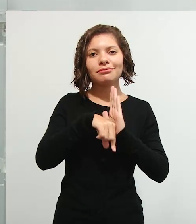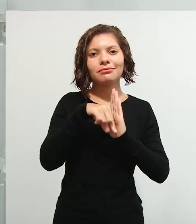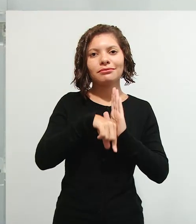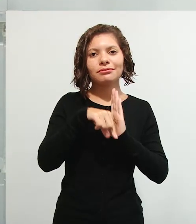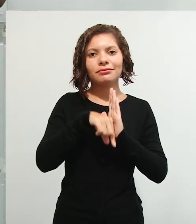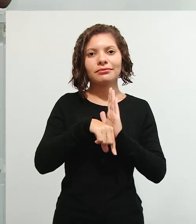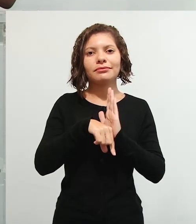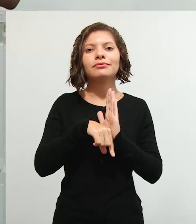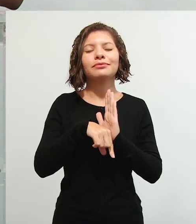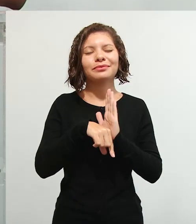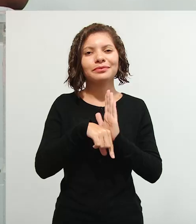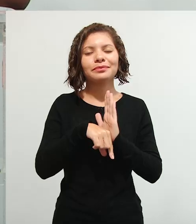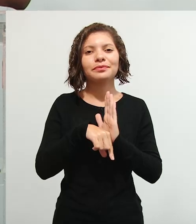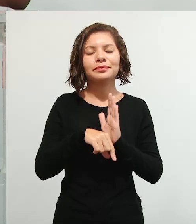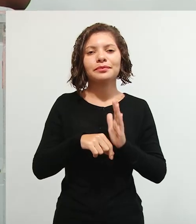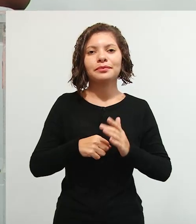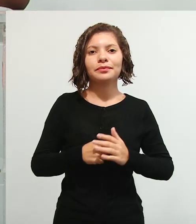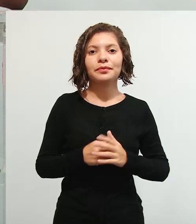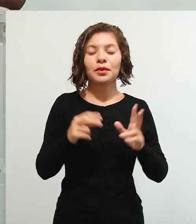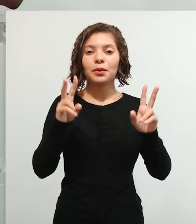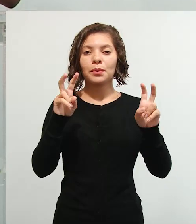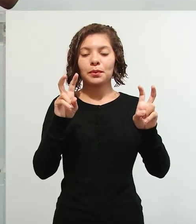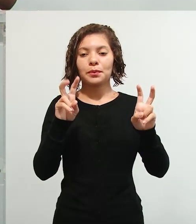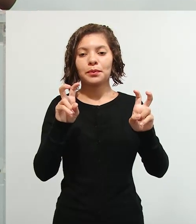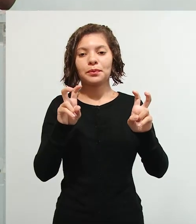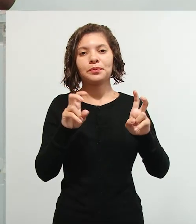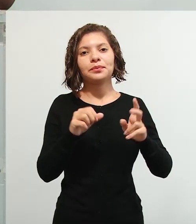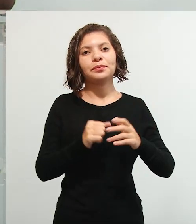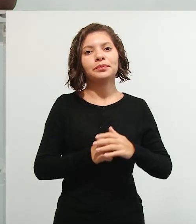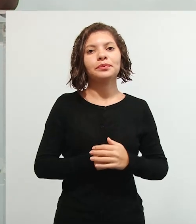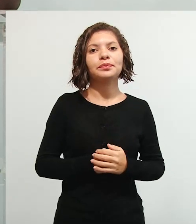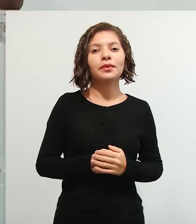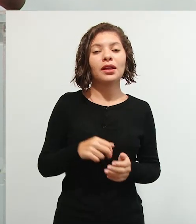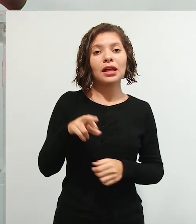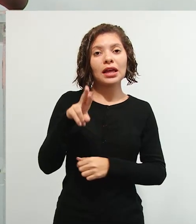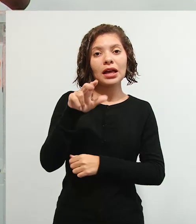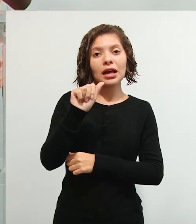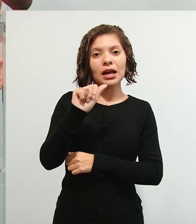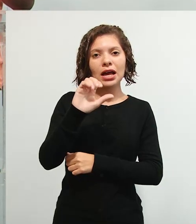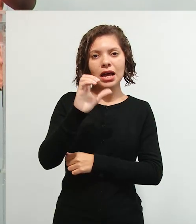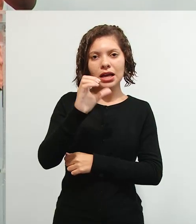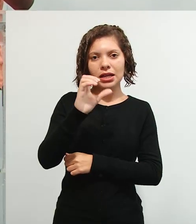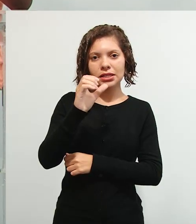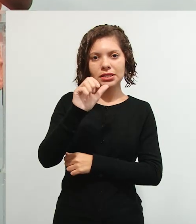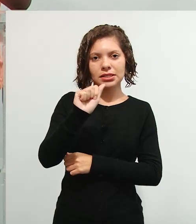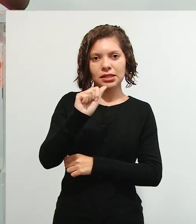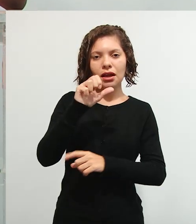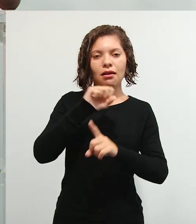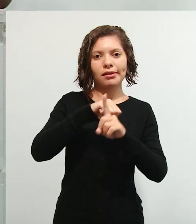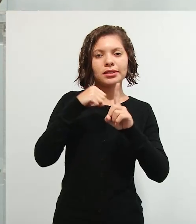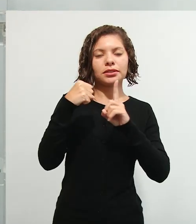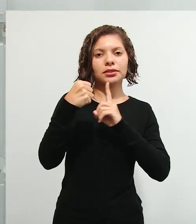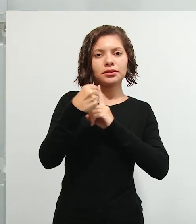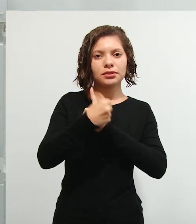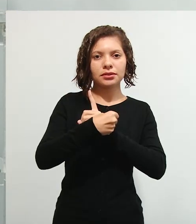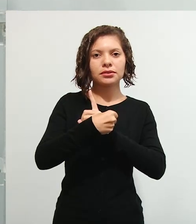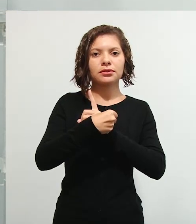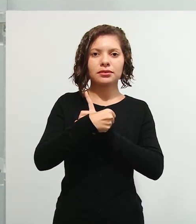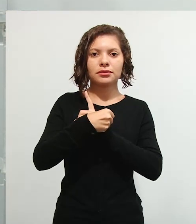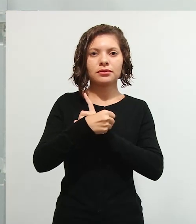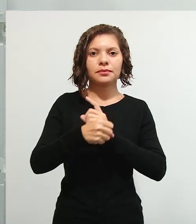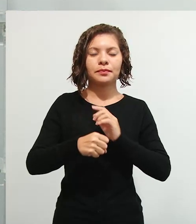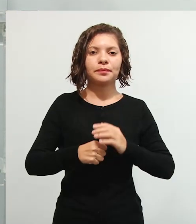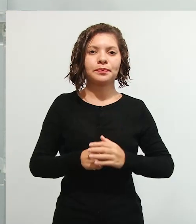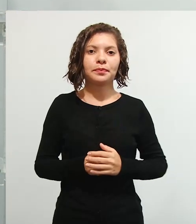profundamente a existência ou não das raças. Como nós vimos aqui, raça é uma construção social.